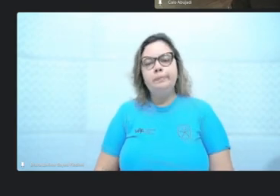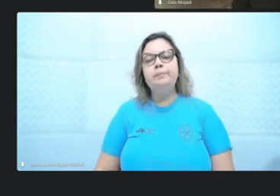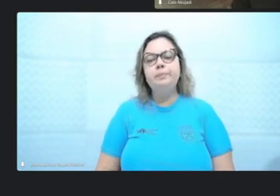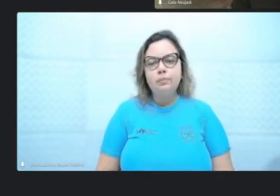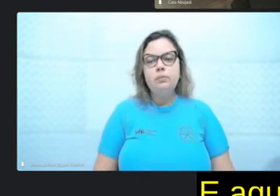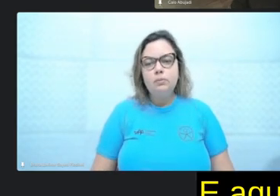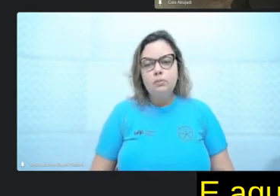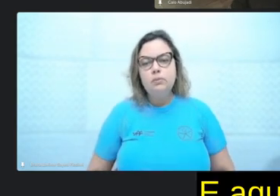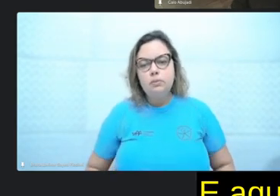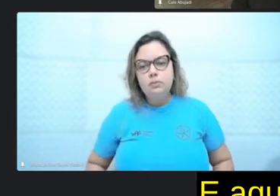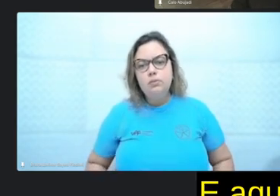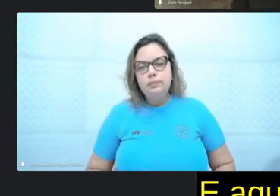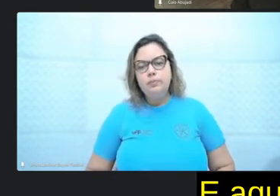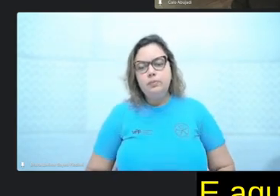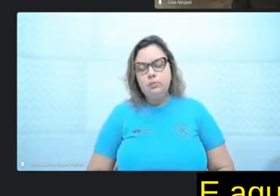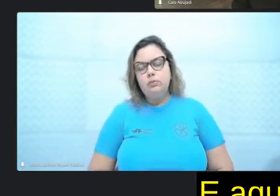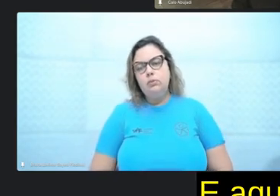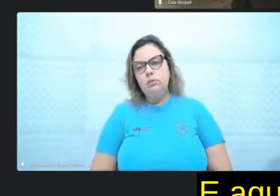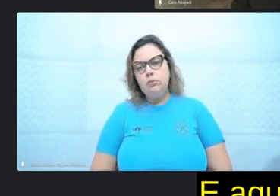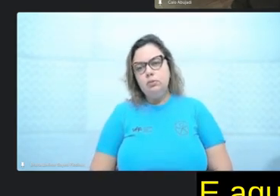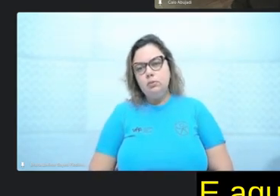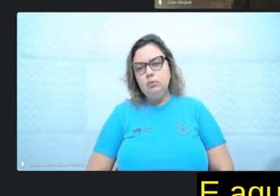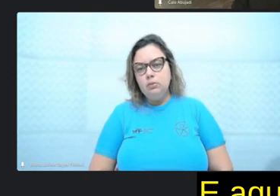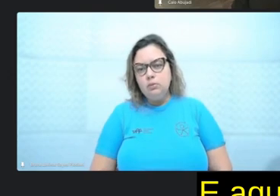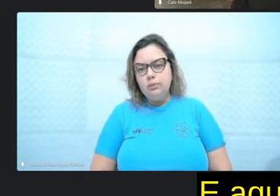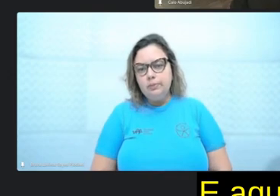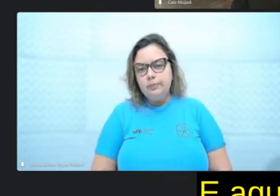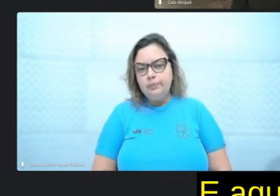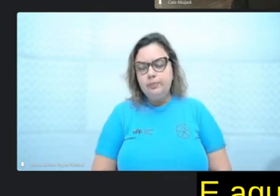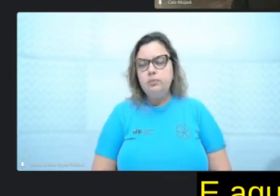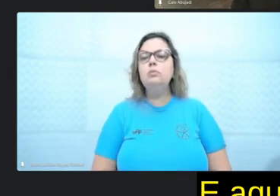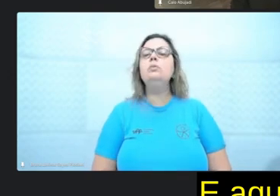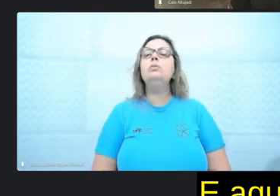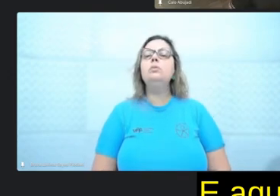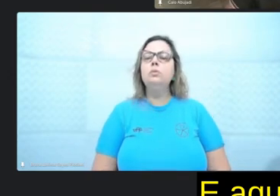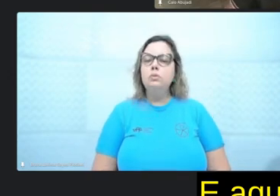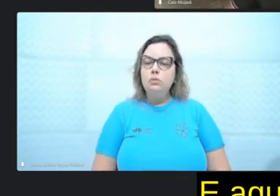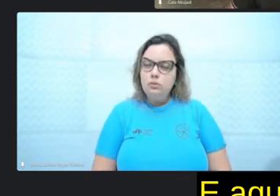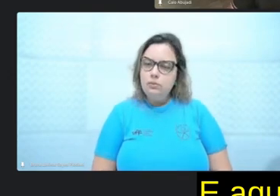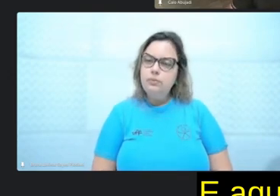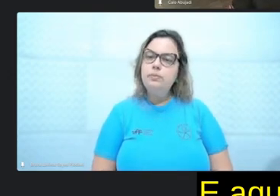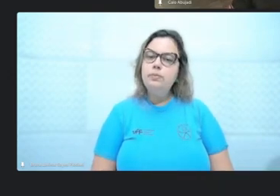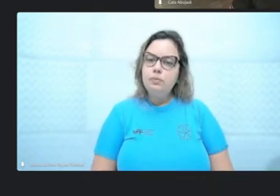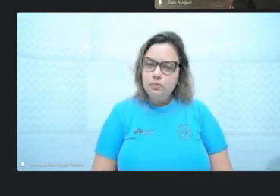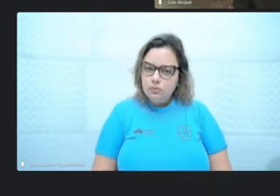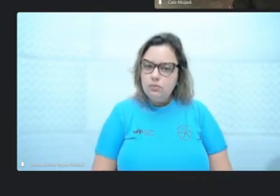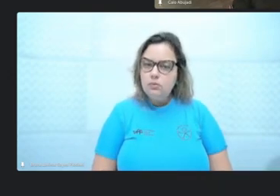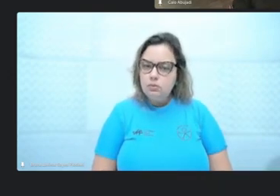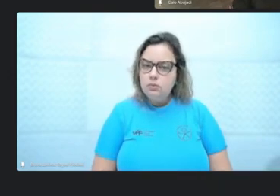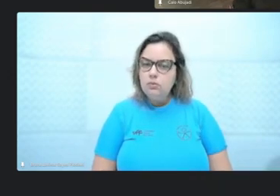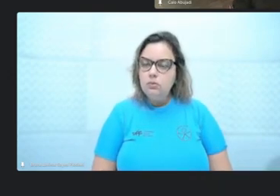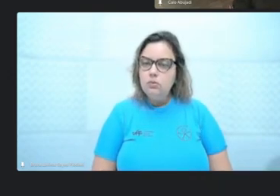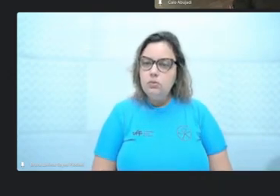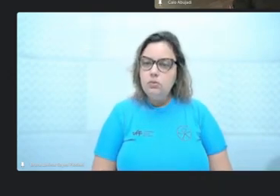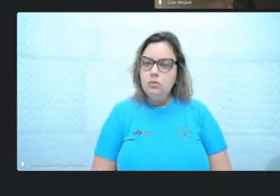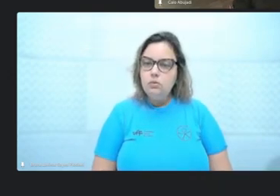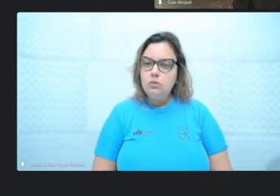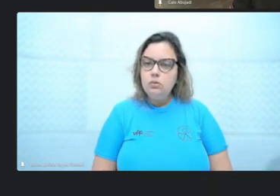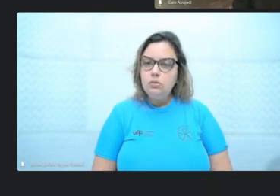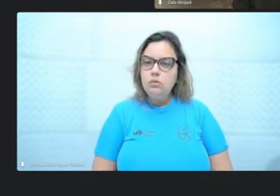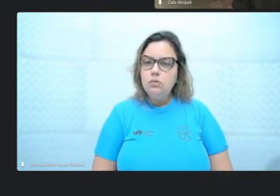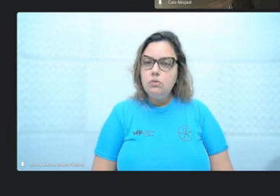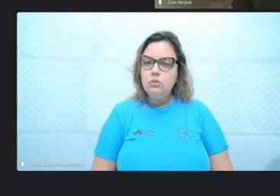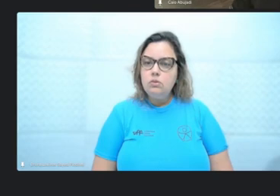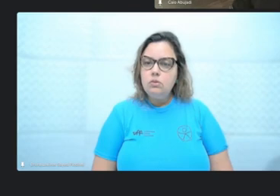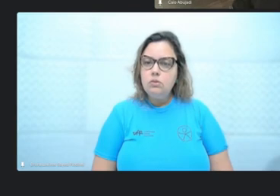as minhas necessidades? E aquilo que eu preciso para ter menos diabetes ou para não ter diabetes? E o mesmo vale para o autismo.